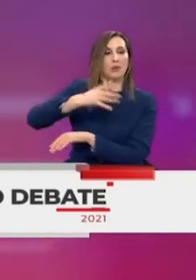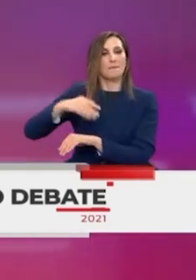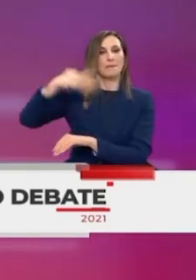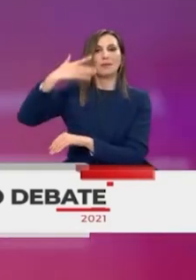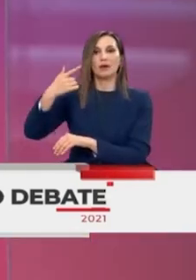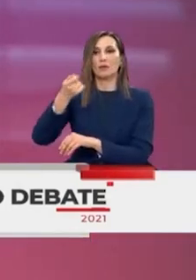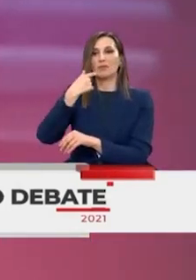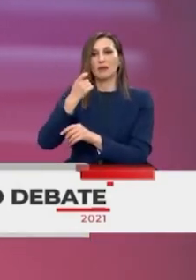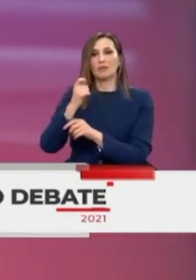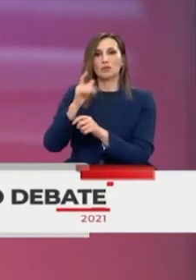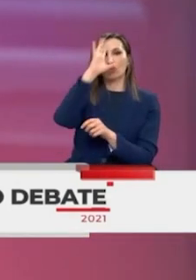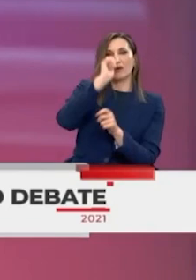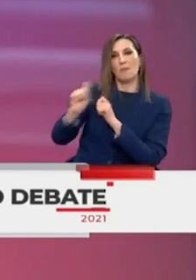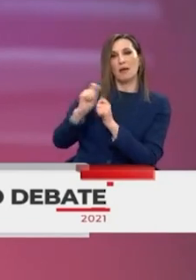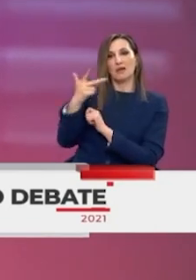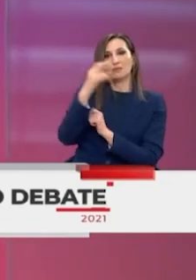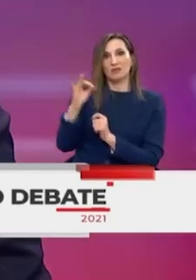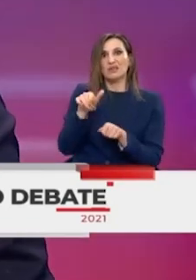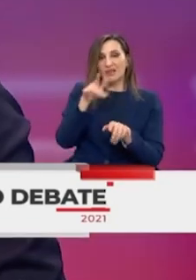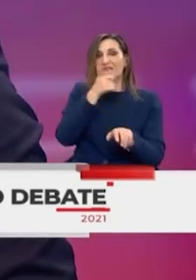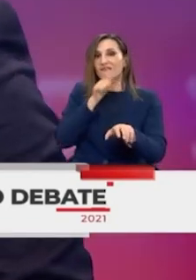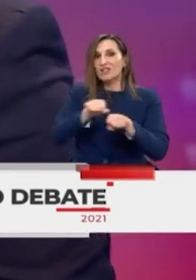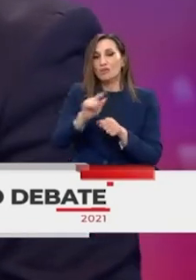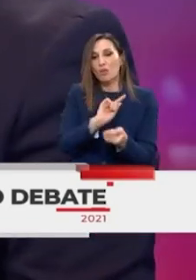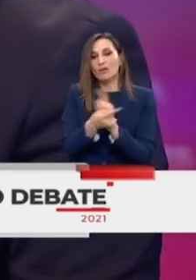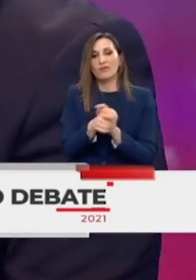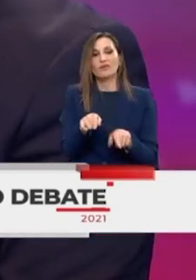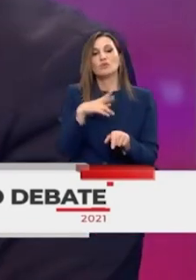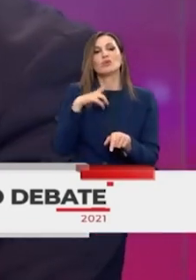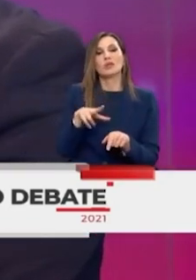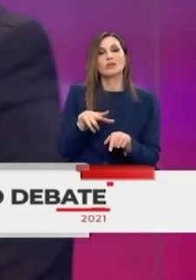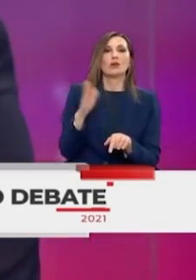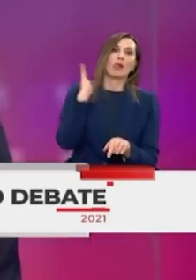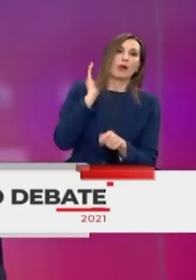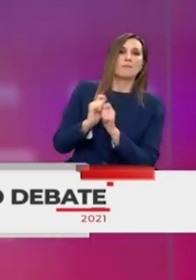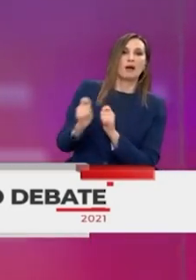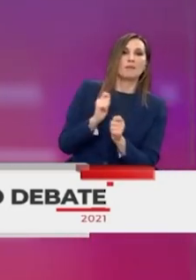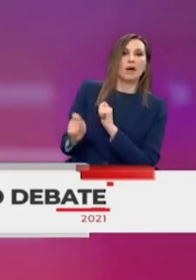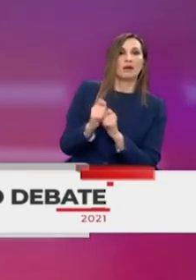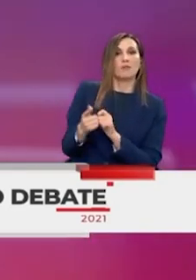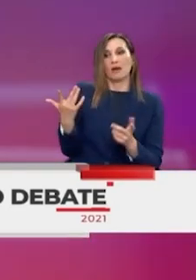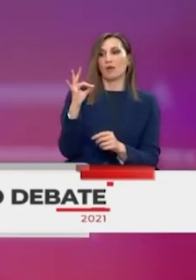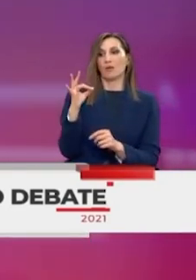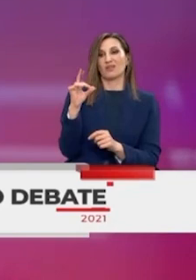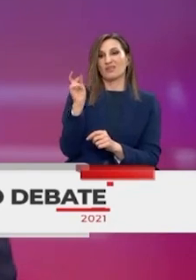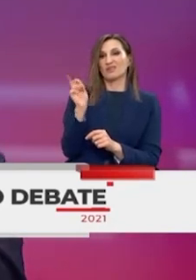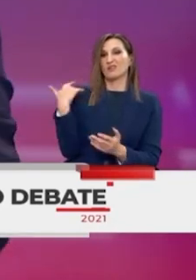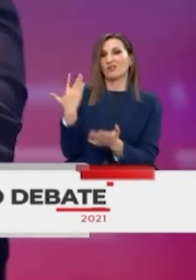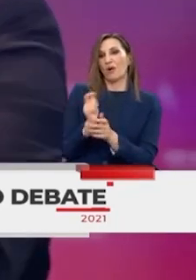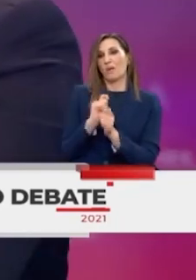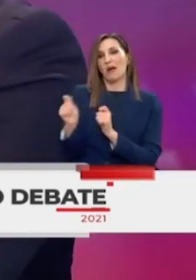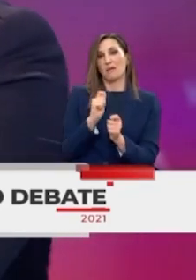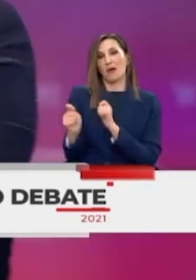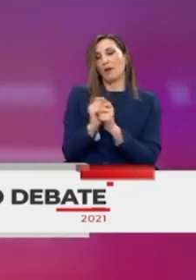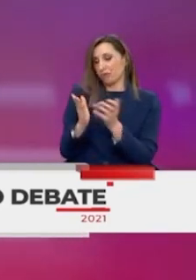comparticipação de medicamentos. Isto é que é fascismo invertido, porque é dizer aos portugueses, vocês estão cá para quê? Paguem, que é isso que fazem há 46 Inventa anos. Problemas paguem, que não